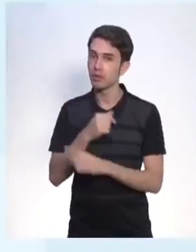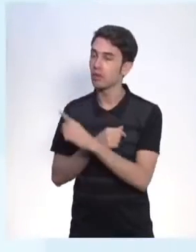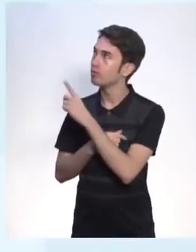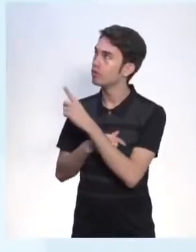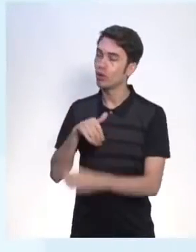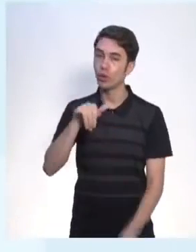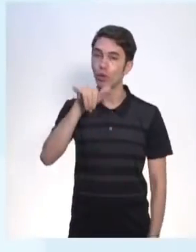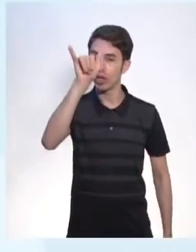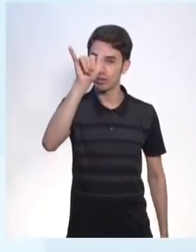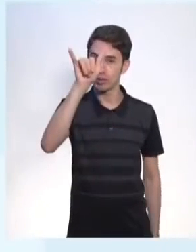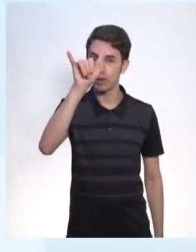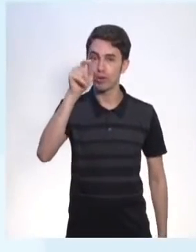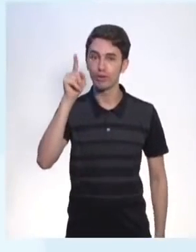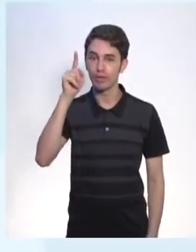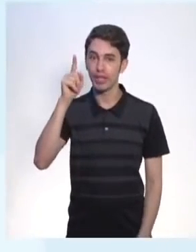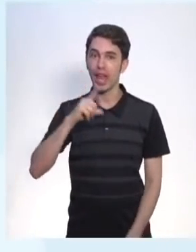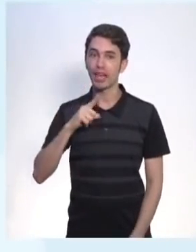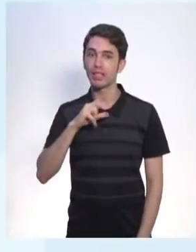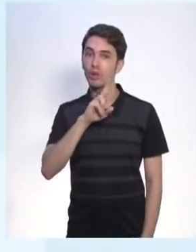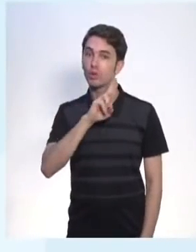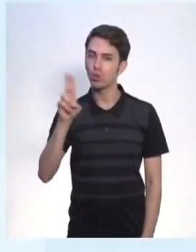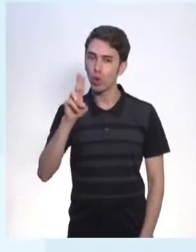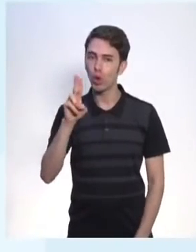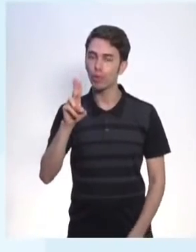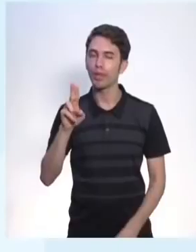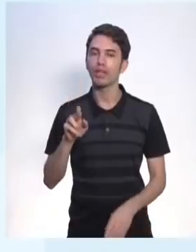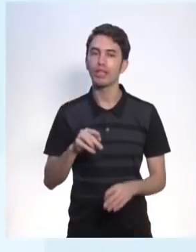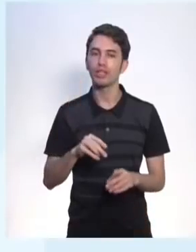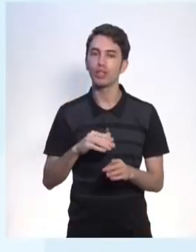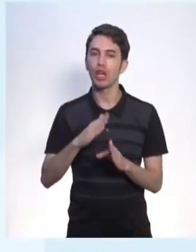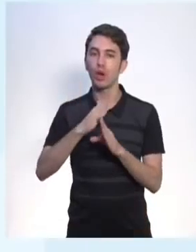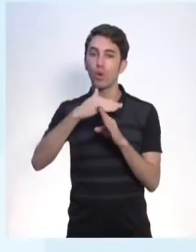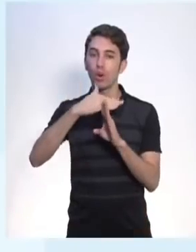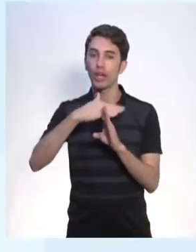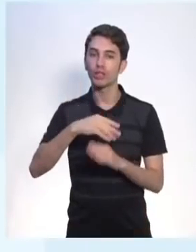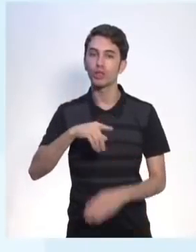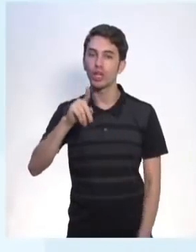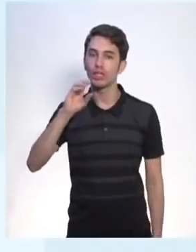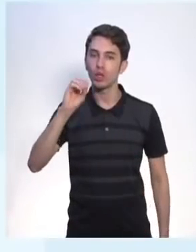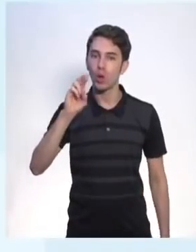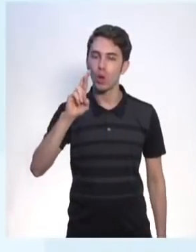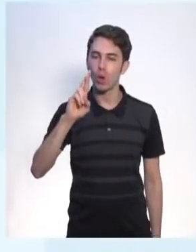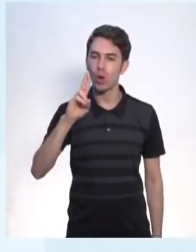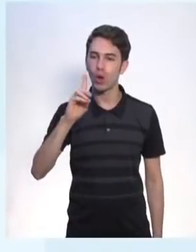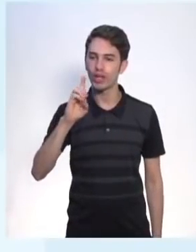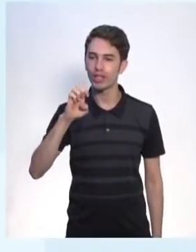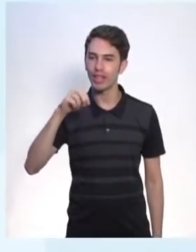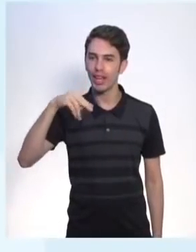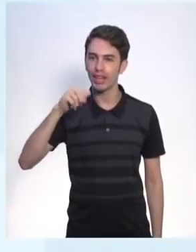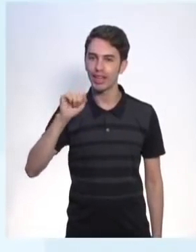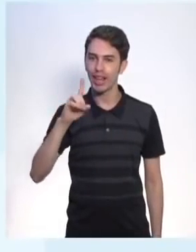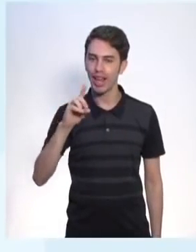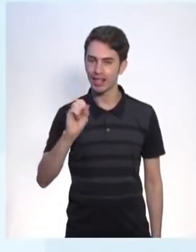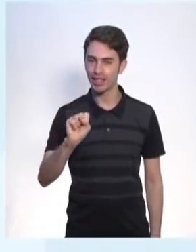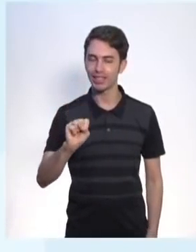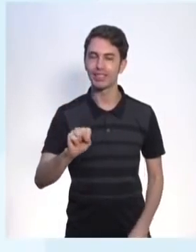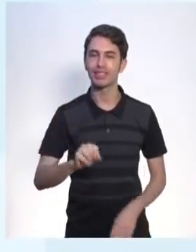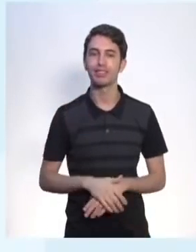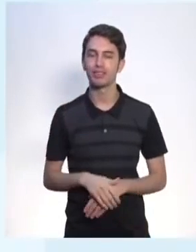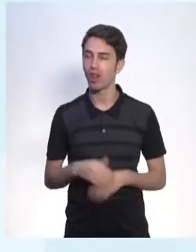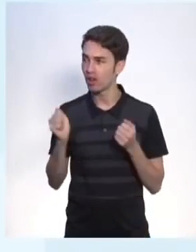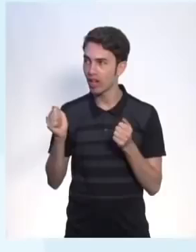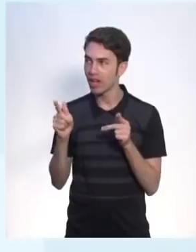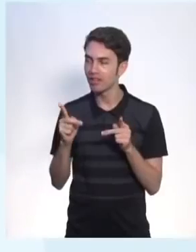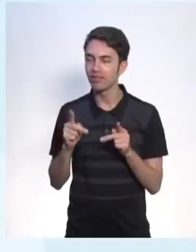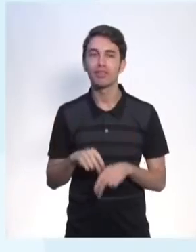Y. O Y eu tenho, chamamos, né? O eixo das ordenadas. Beleza? Beleza.